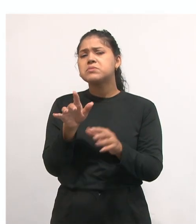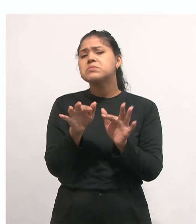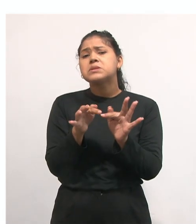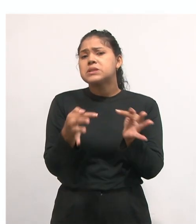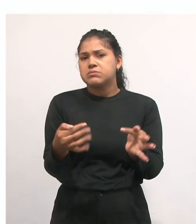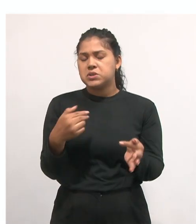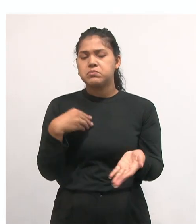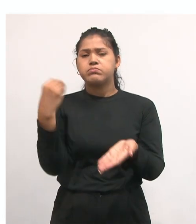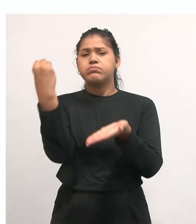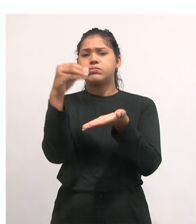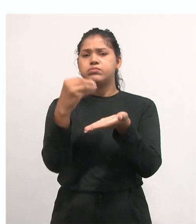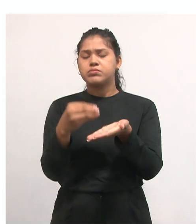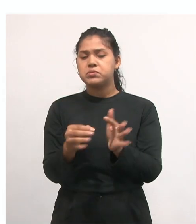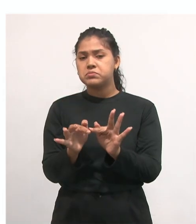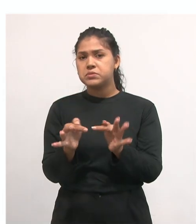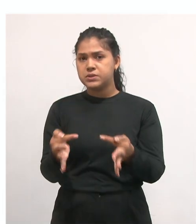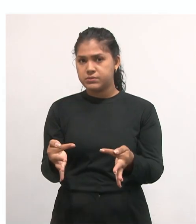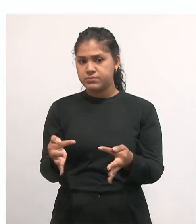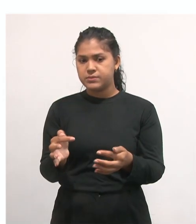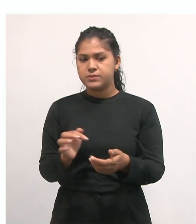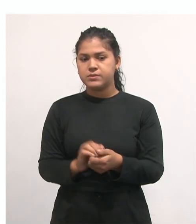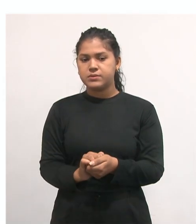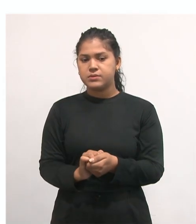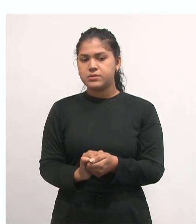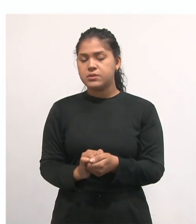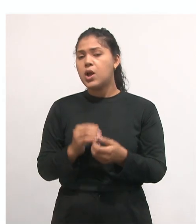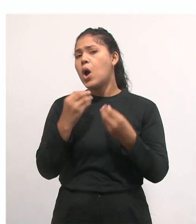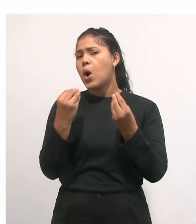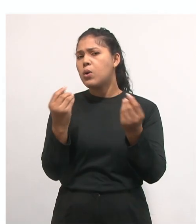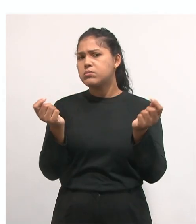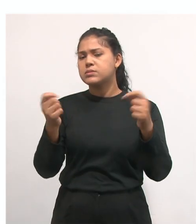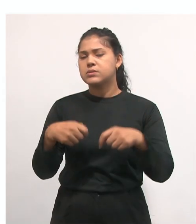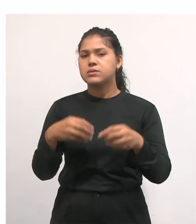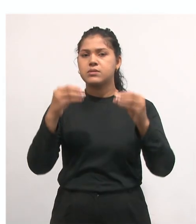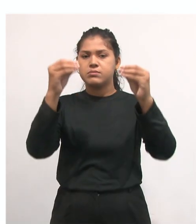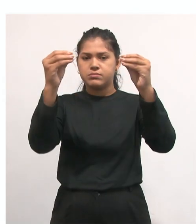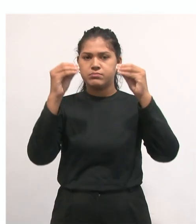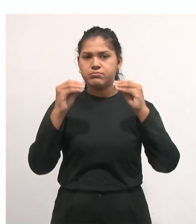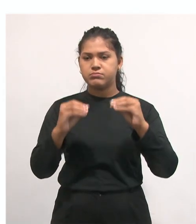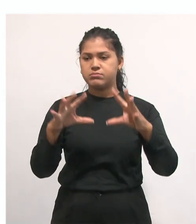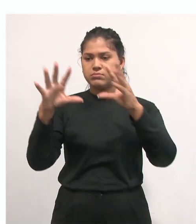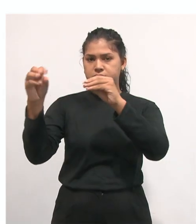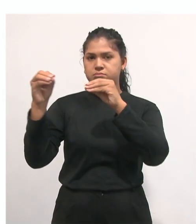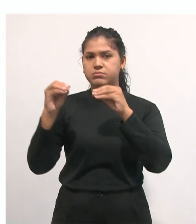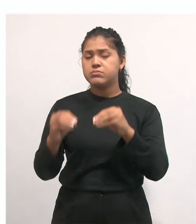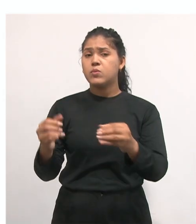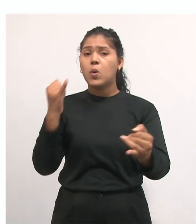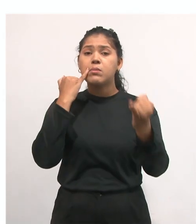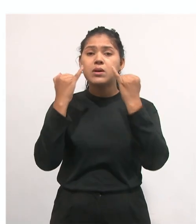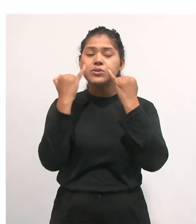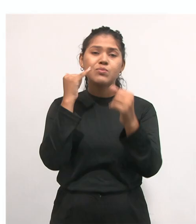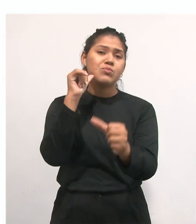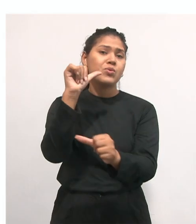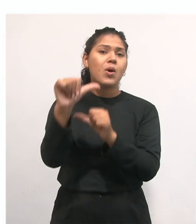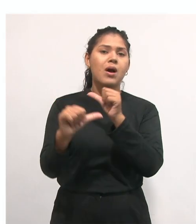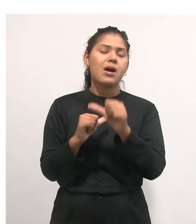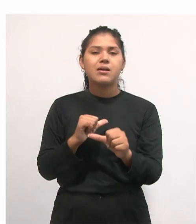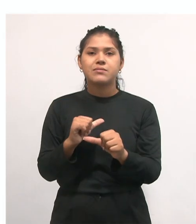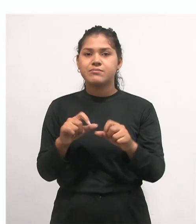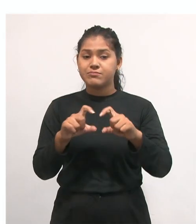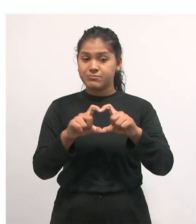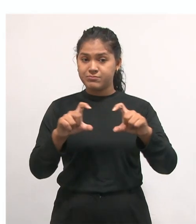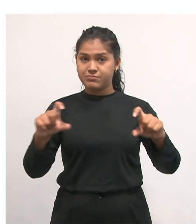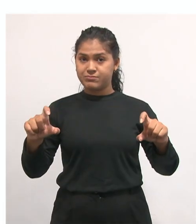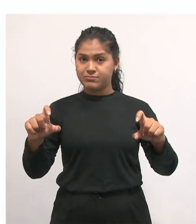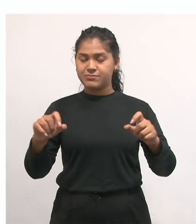tabela, tranquilamente. Gente, para passar para a equação, basta substituir as informações. Basta substituir,